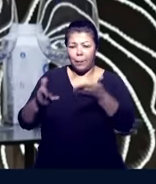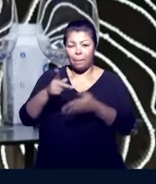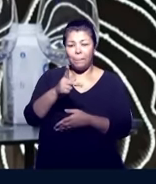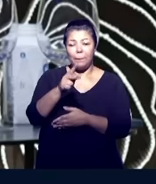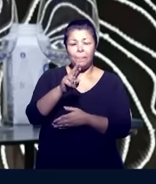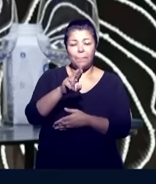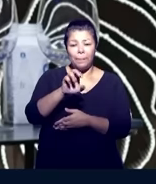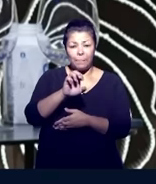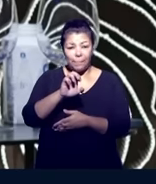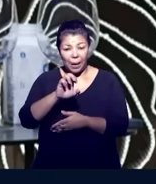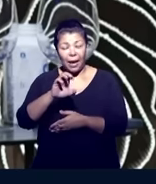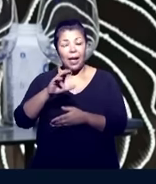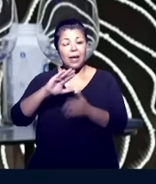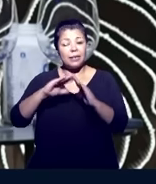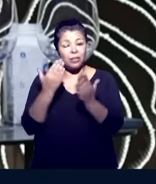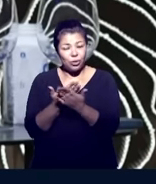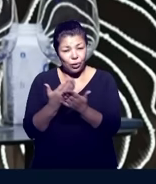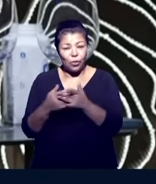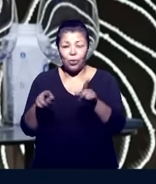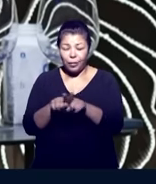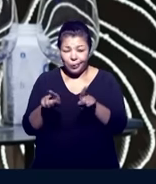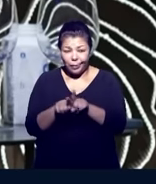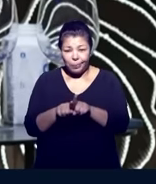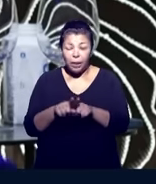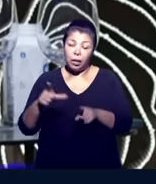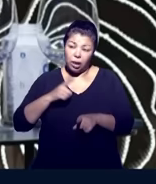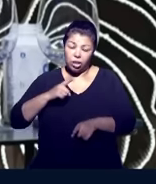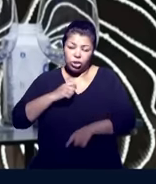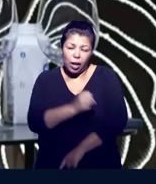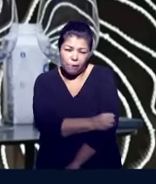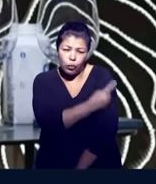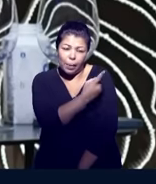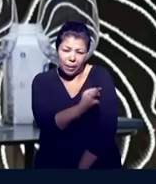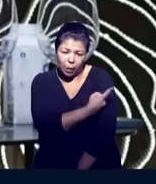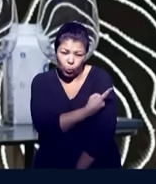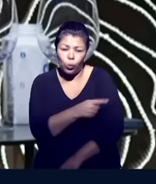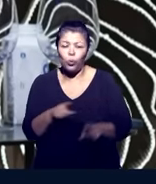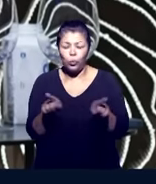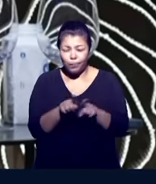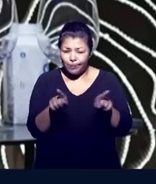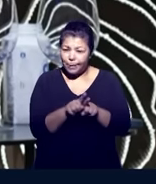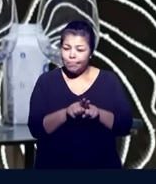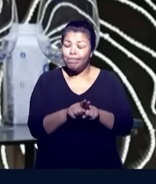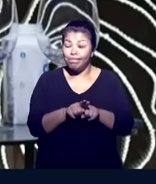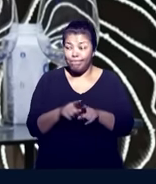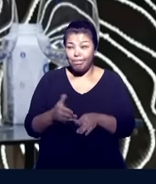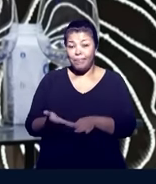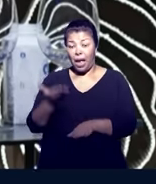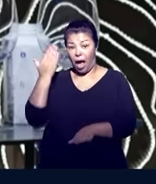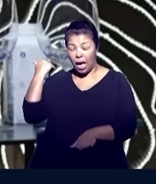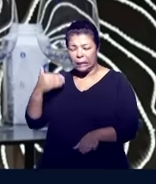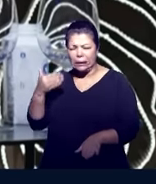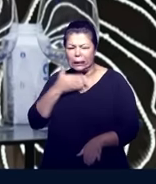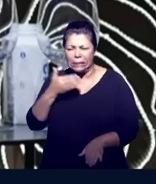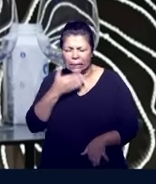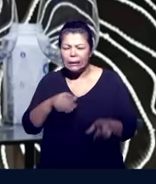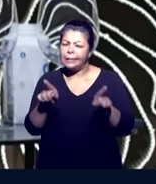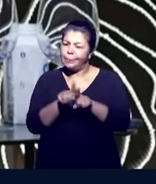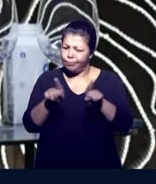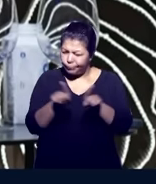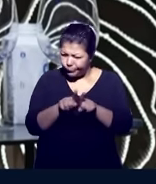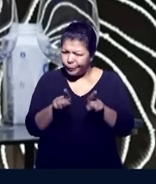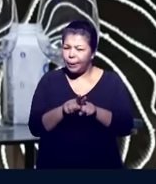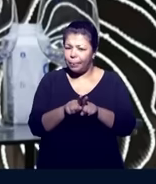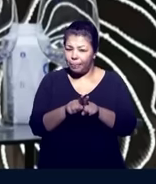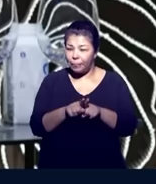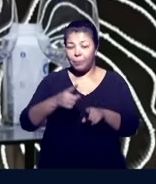qualidade até por ser de competência de prefeitos que estão mais próximos da realidade das famílias do seu município